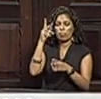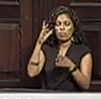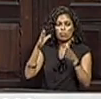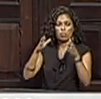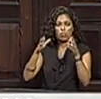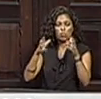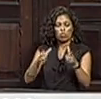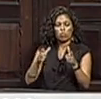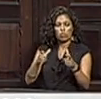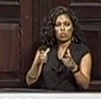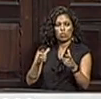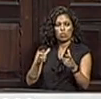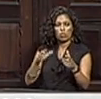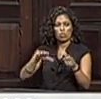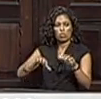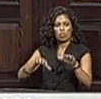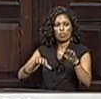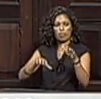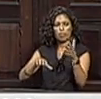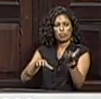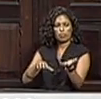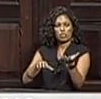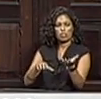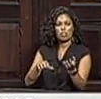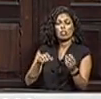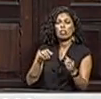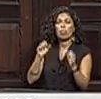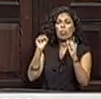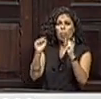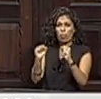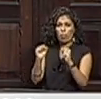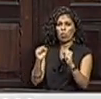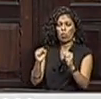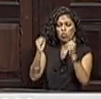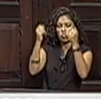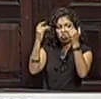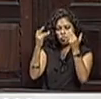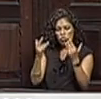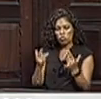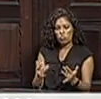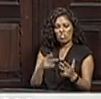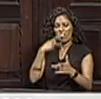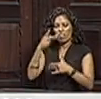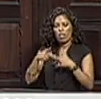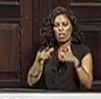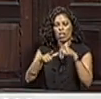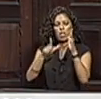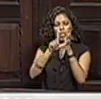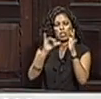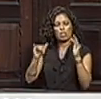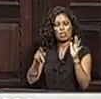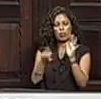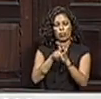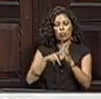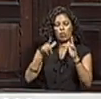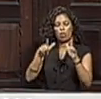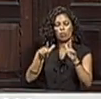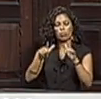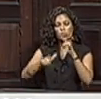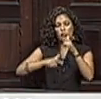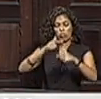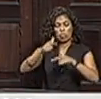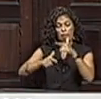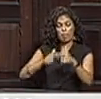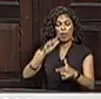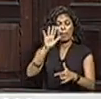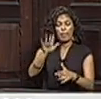deu esse poder, essa prerrogativa aos estados de legislarem sobre pisos salariais.